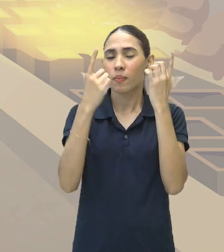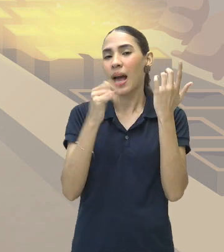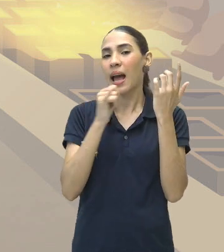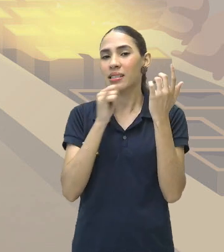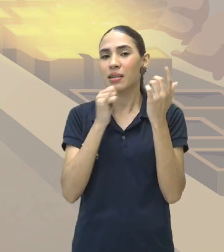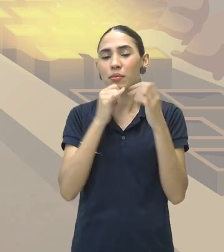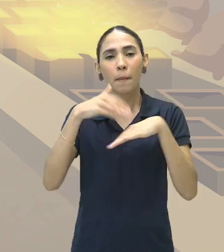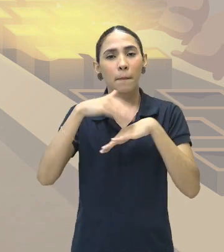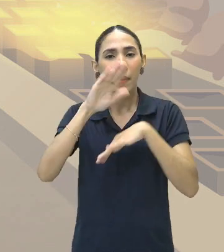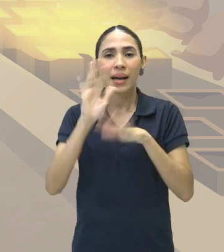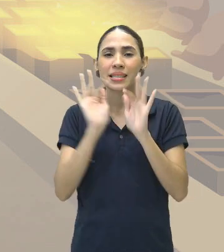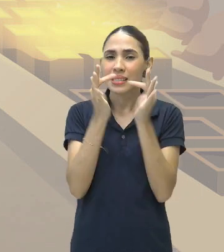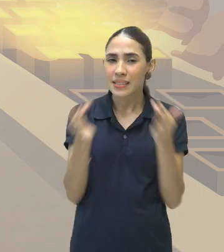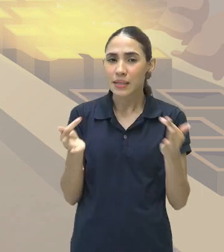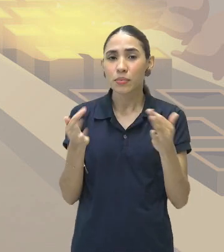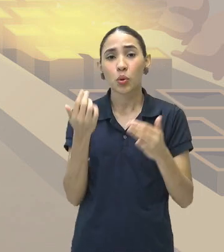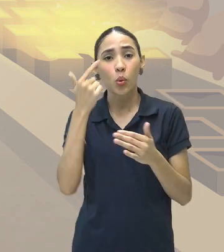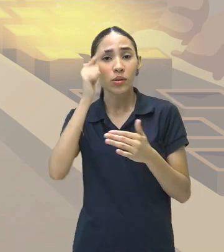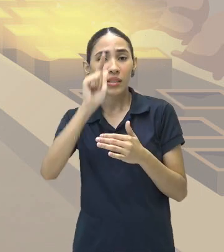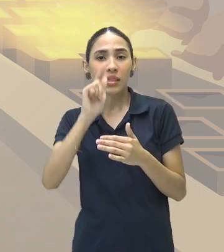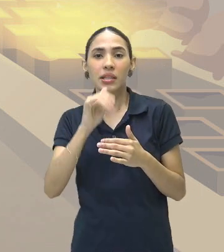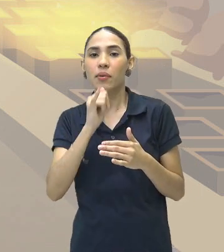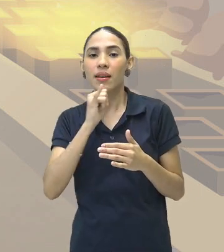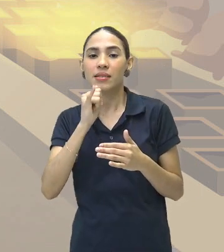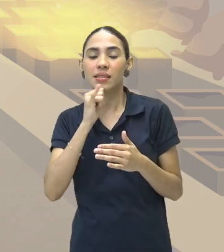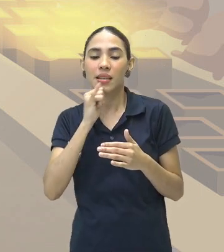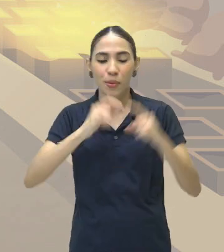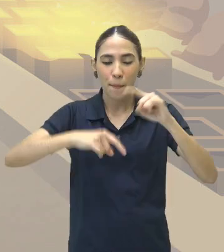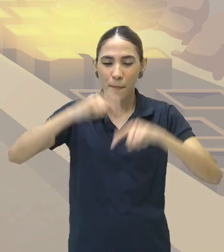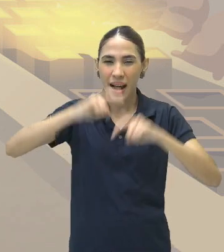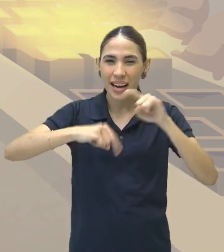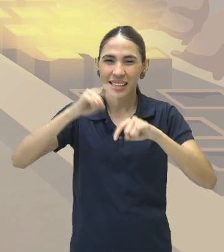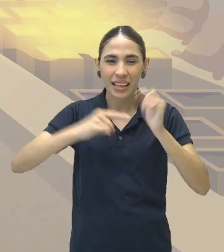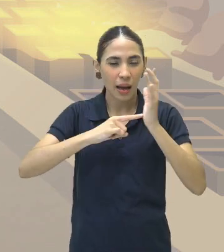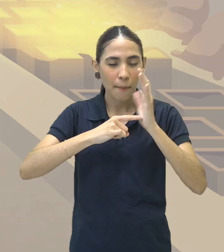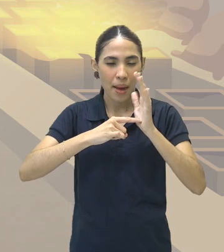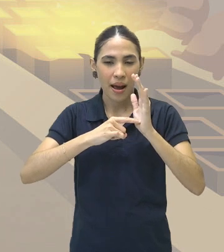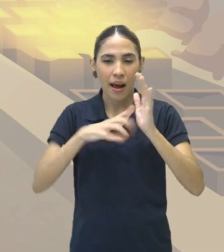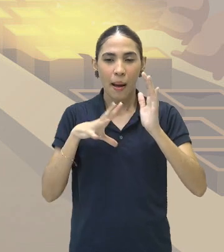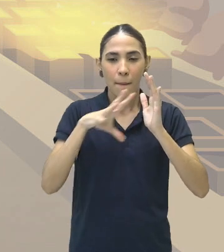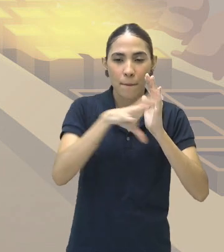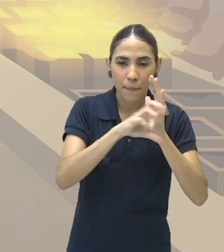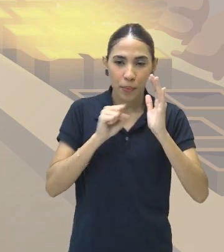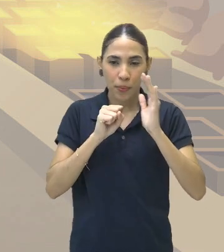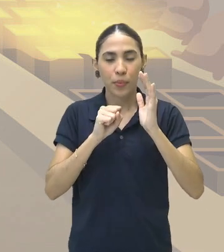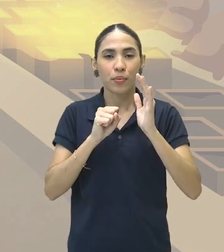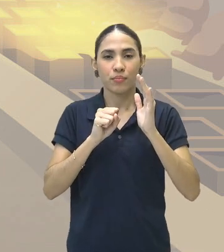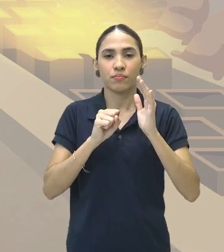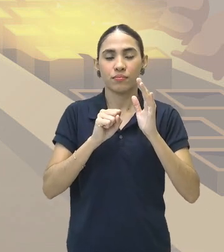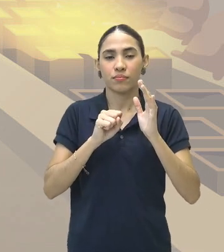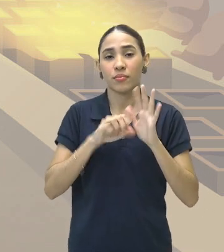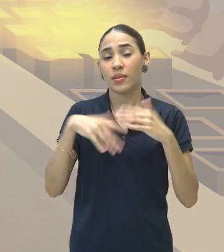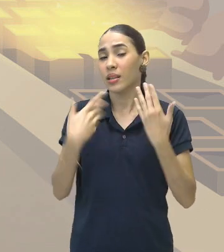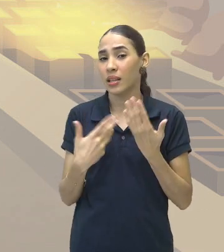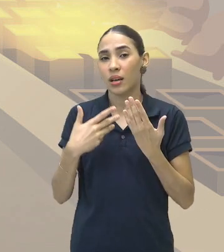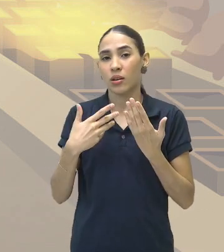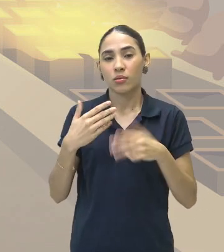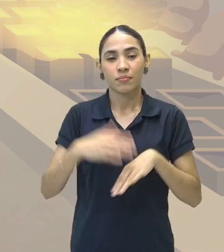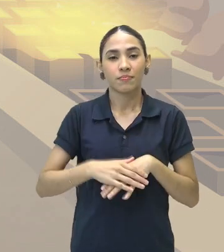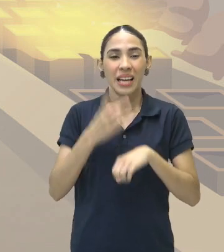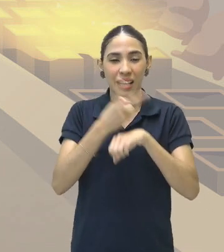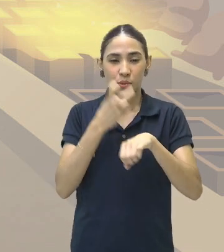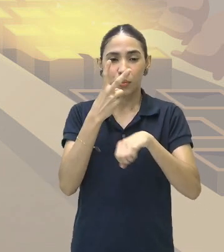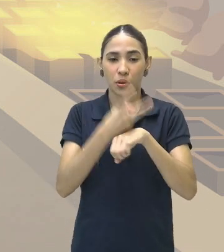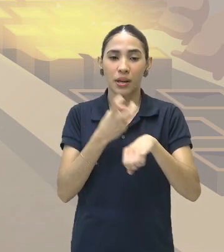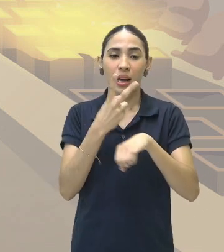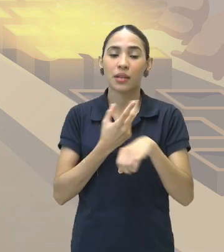conseguiam entrar ali nas máquinas, pegar o algodão, pegar uma ferramenta que caiu. Então, eles eram muito